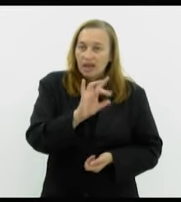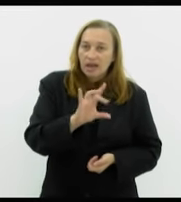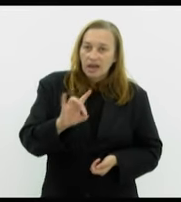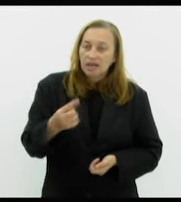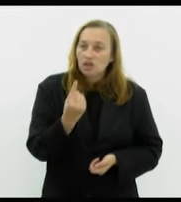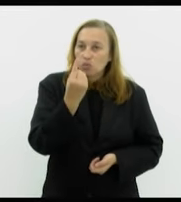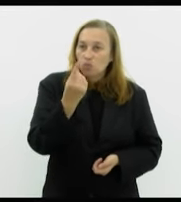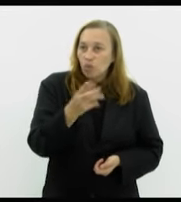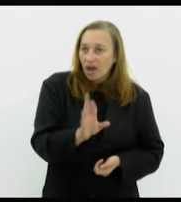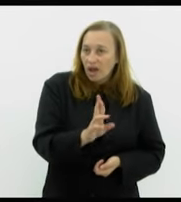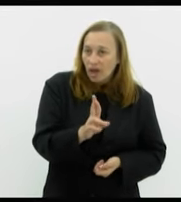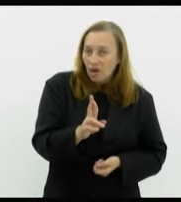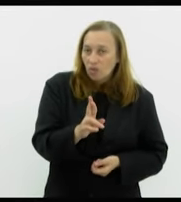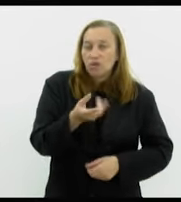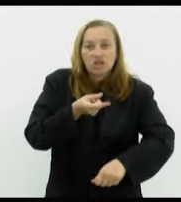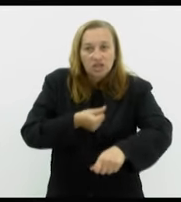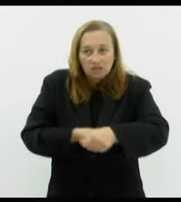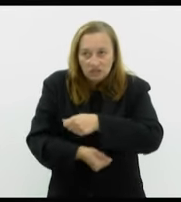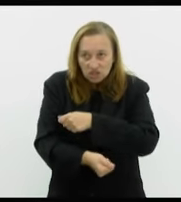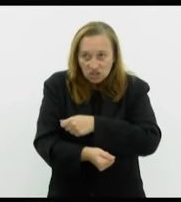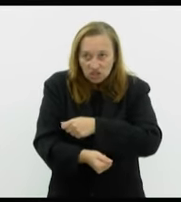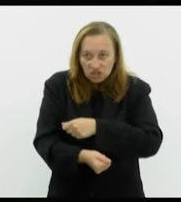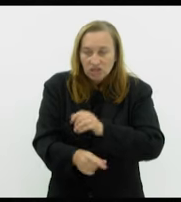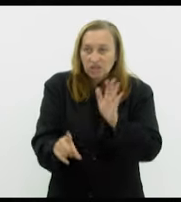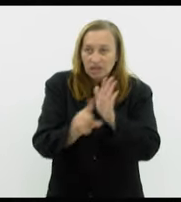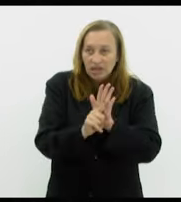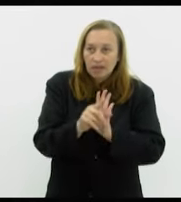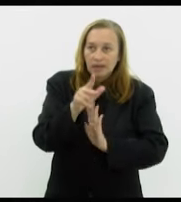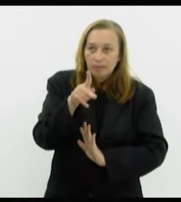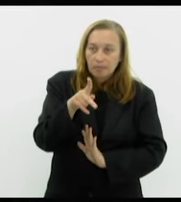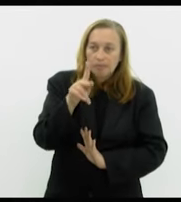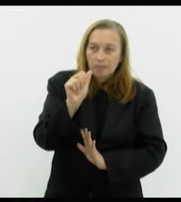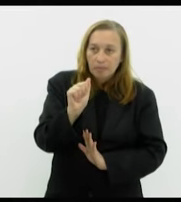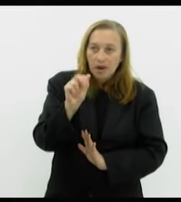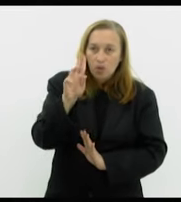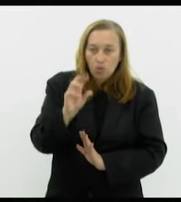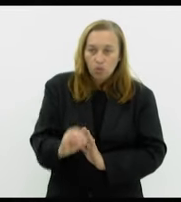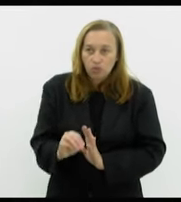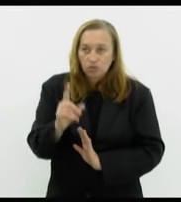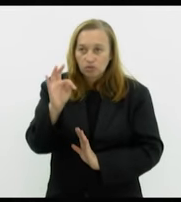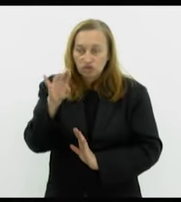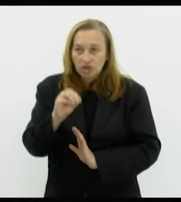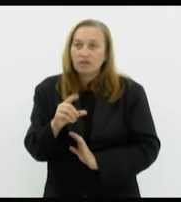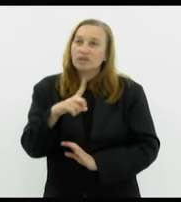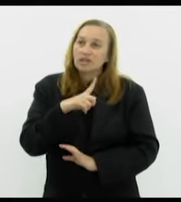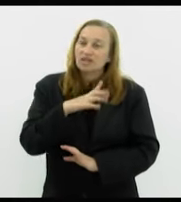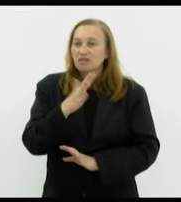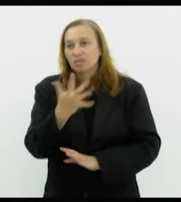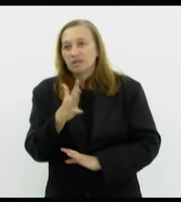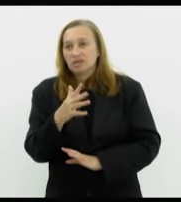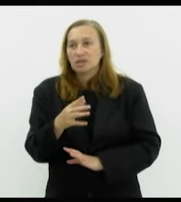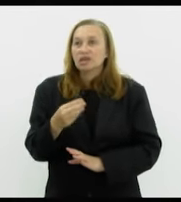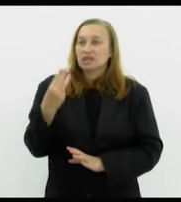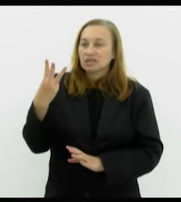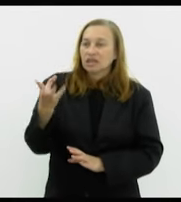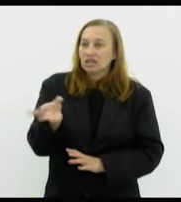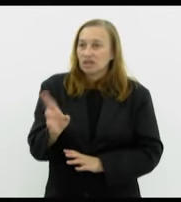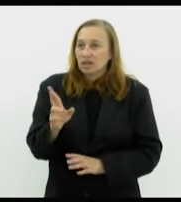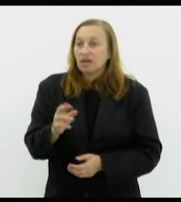real investido através da Lei Paulo Gustavo, a gente teve pelo menos mais